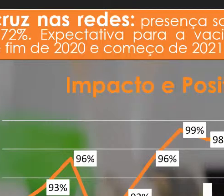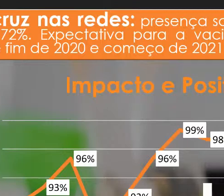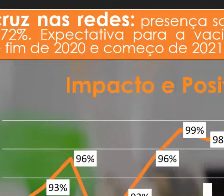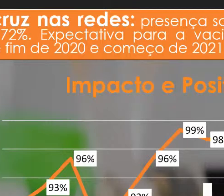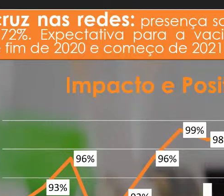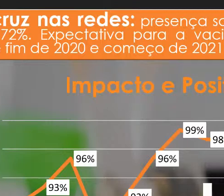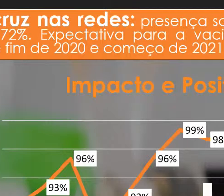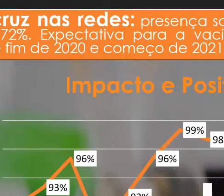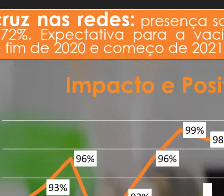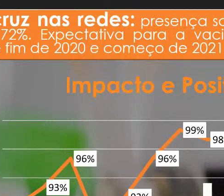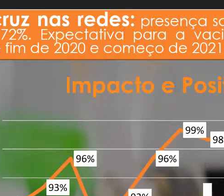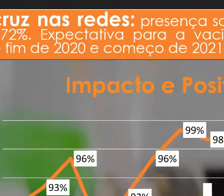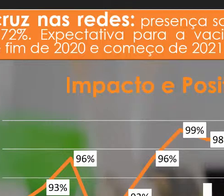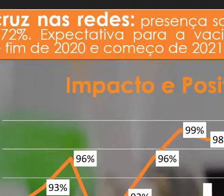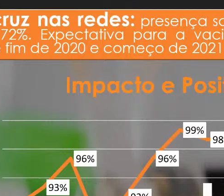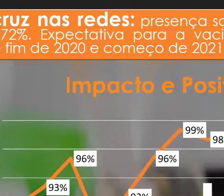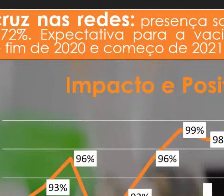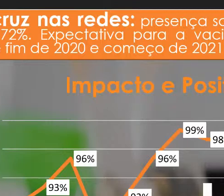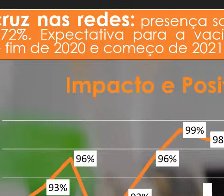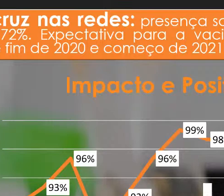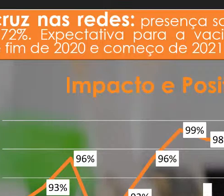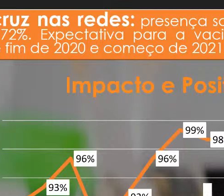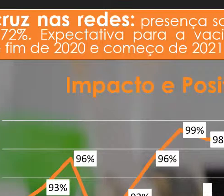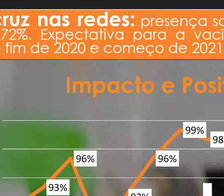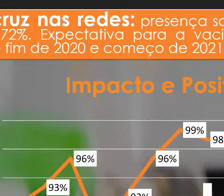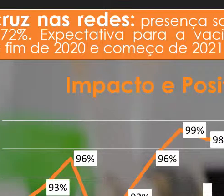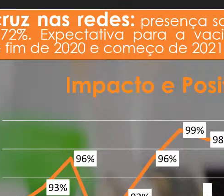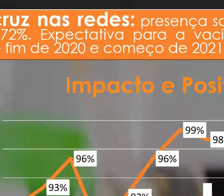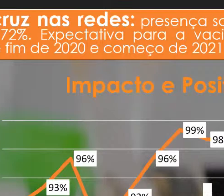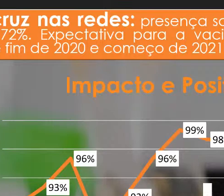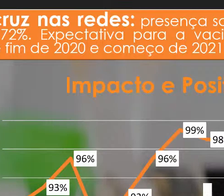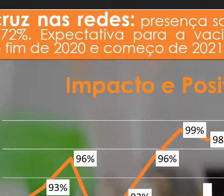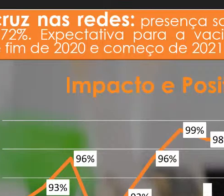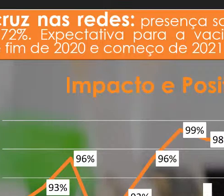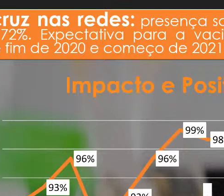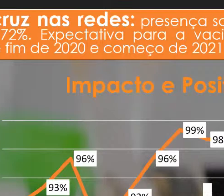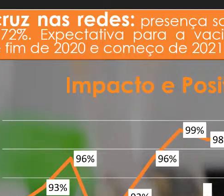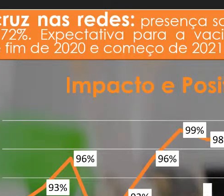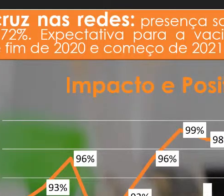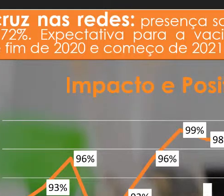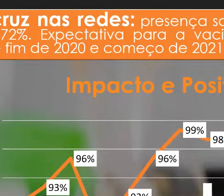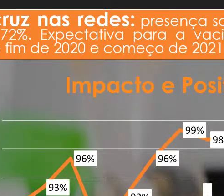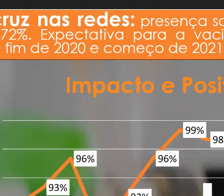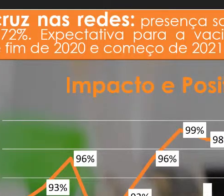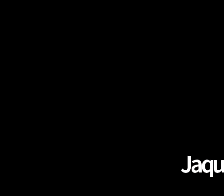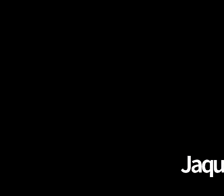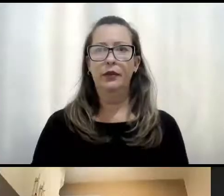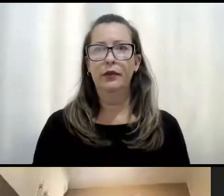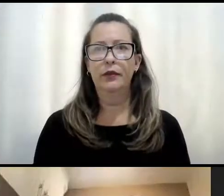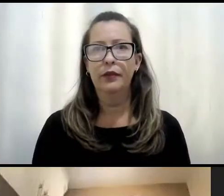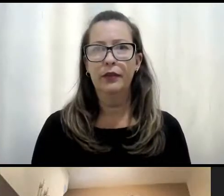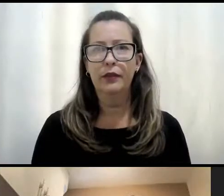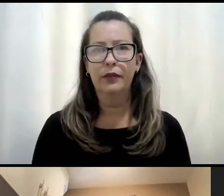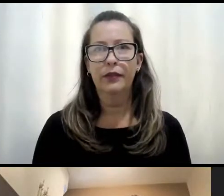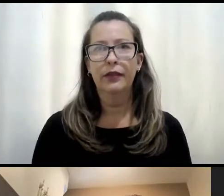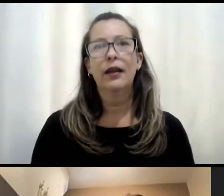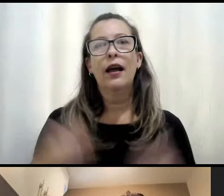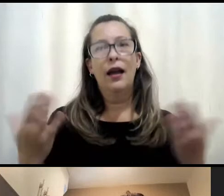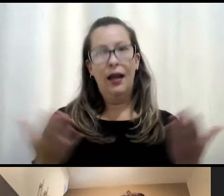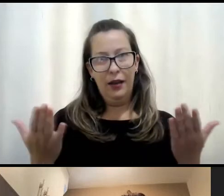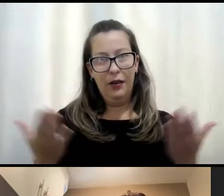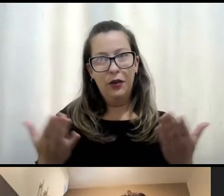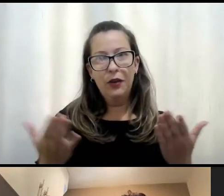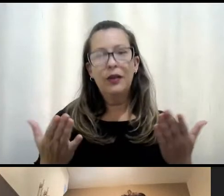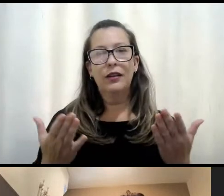melhor. Gentileza. Ah, tá. Tati, por favor, então. Eu vou parar, por gente. Então. Elisa, descompartilha. Vou descompartilhar. Sim.